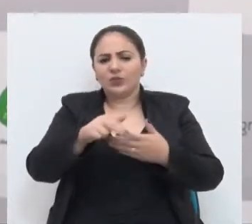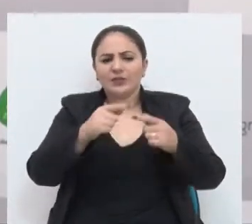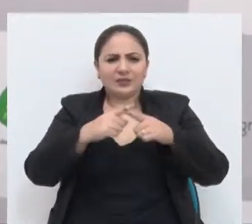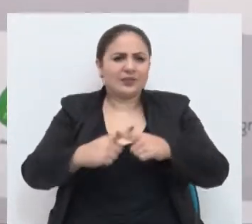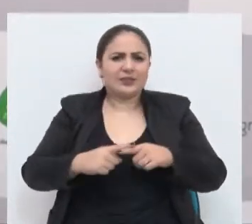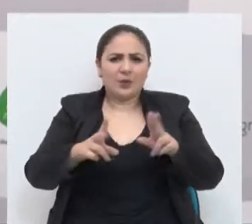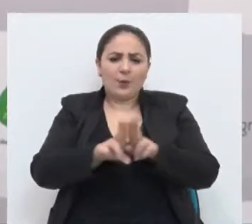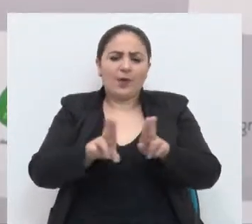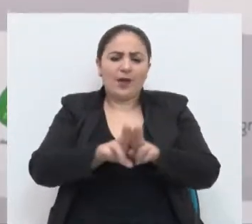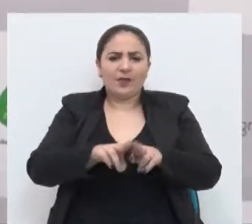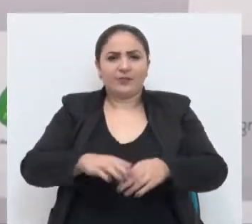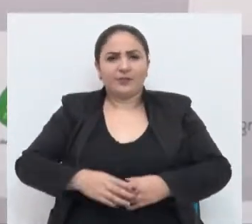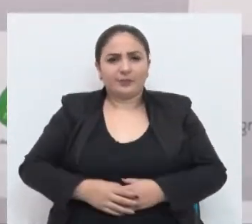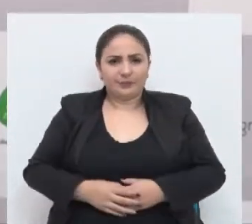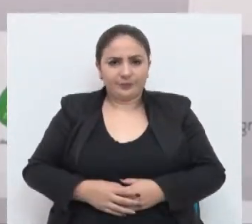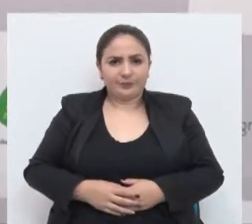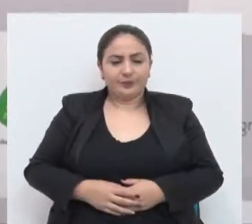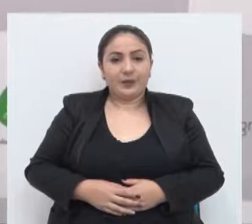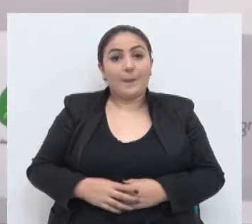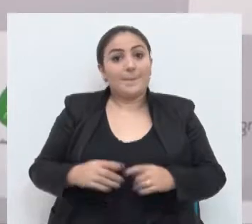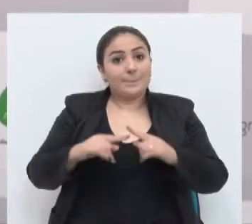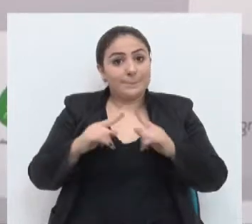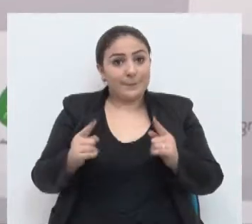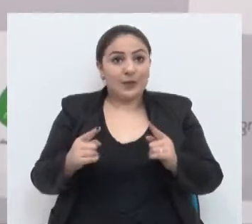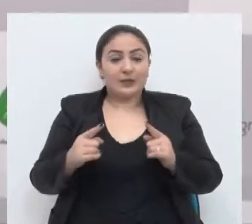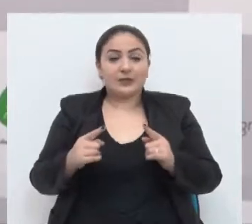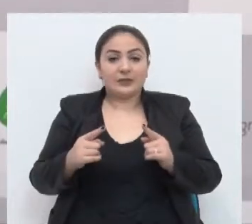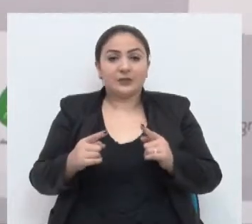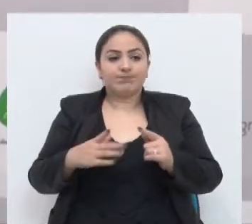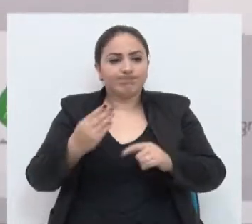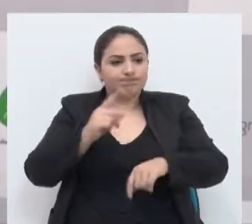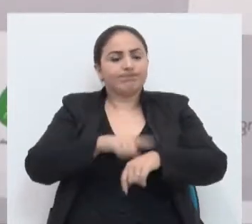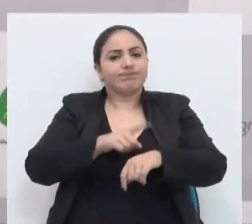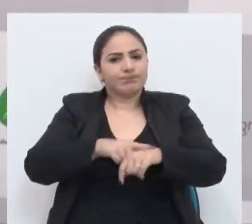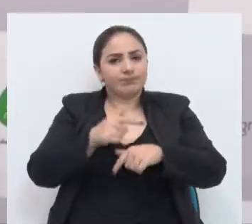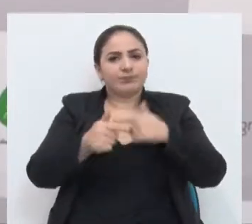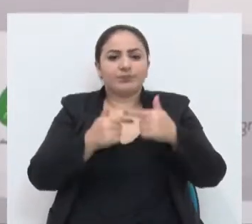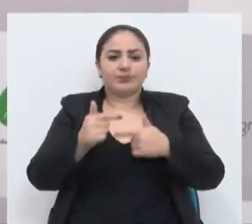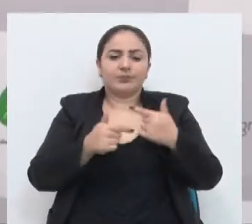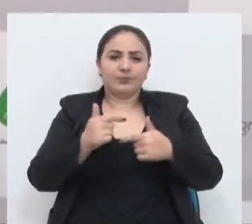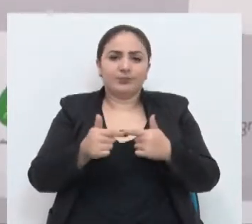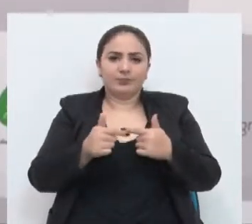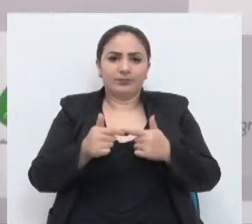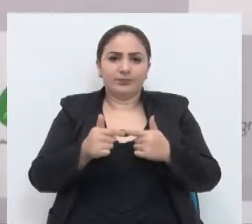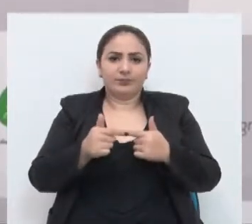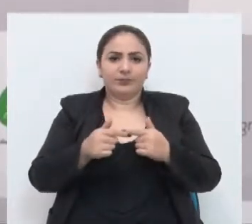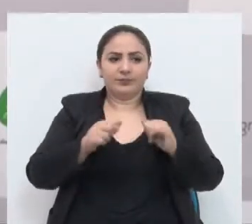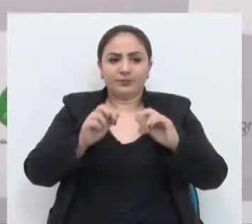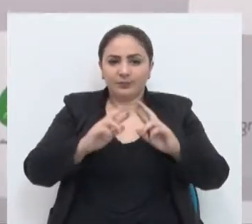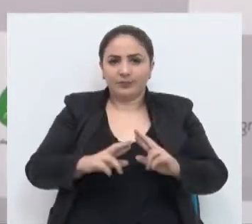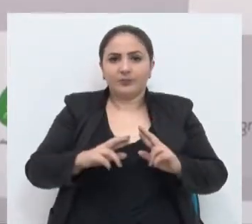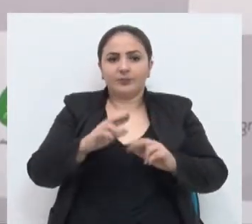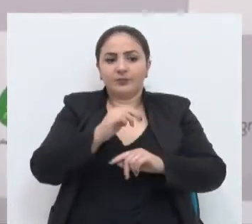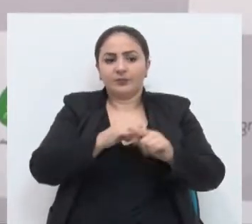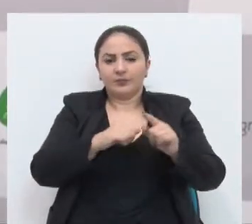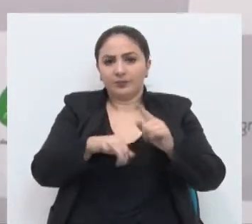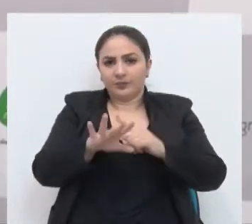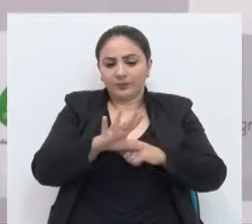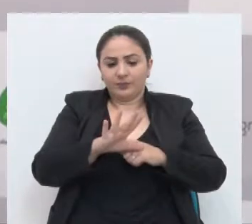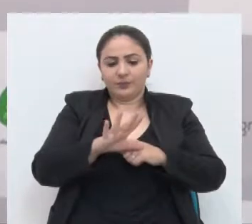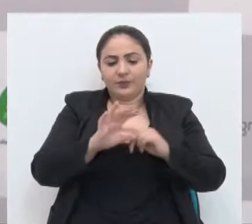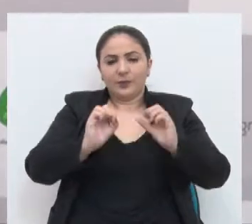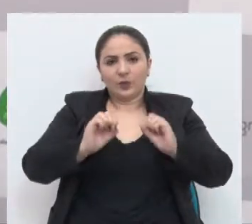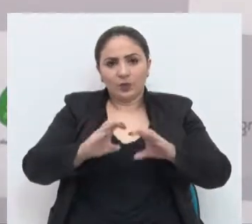UPF, né? Mas fiquei bastante tempo trabalhando nos quadros da área das sociais,